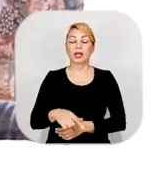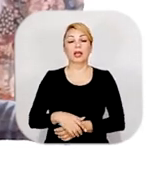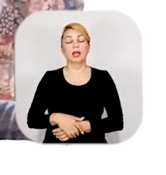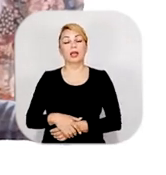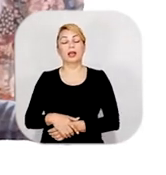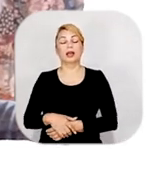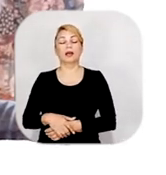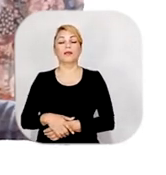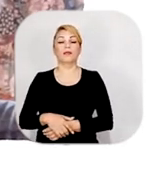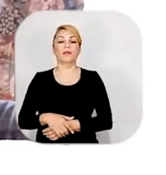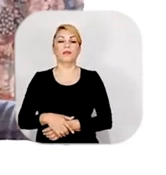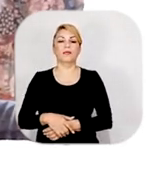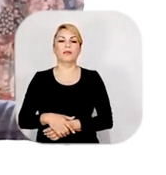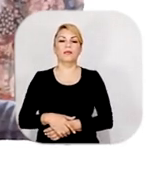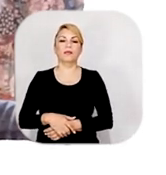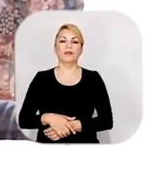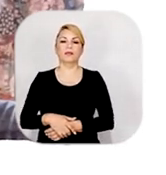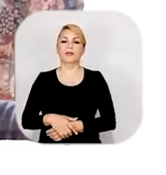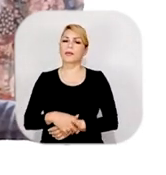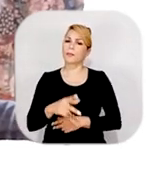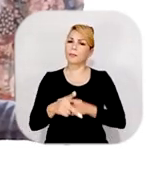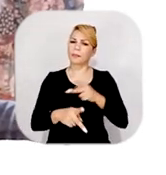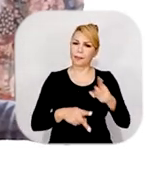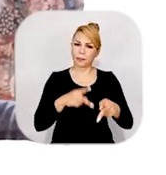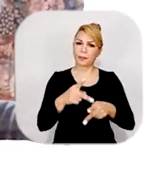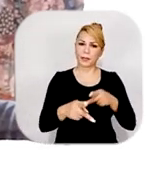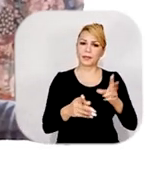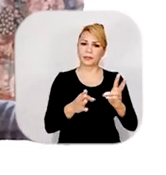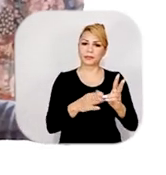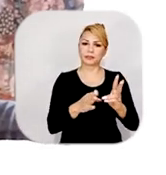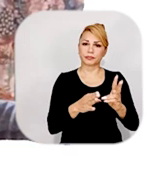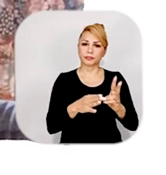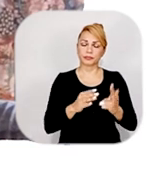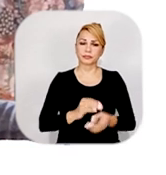história amazônica são os povos indígenas.